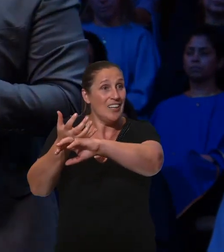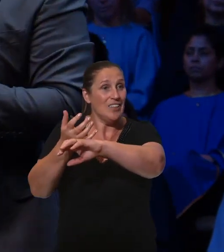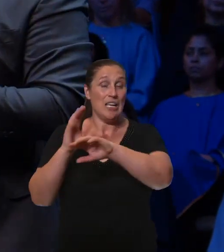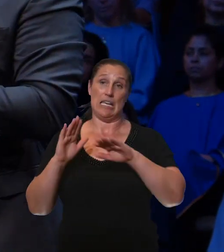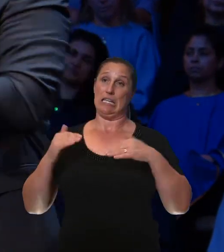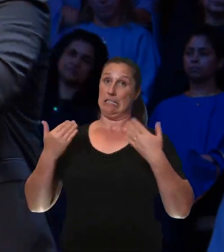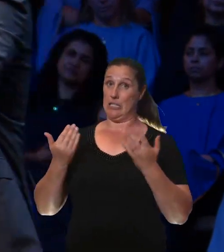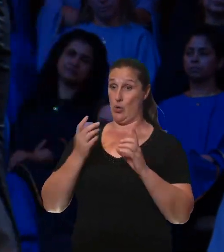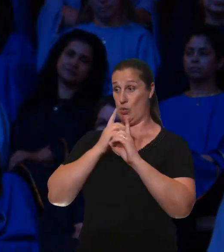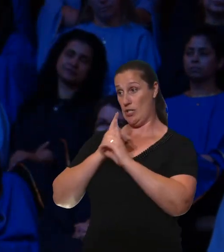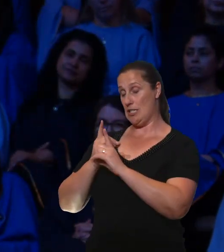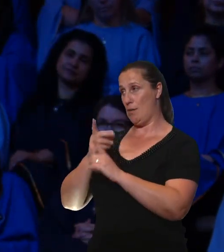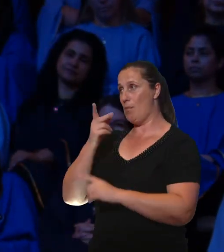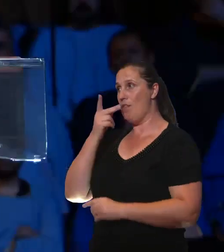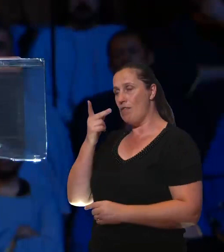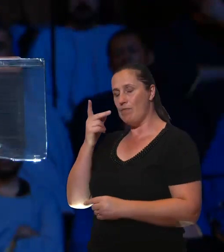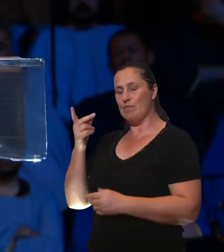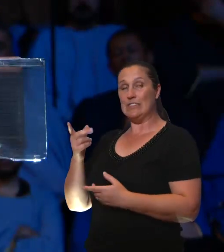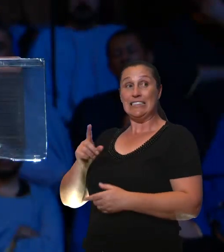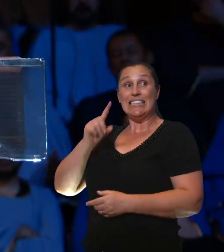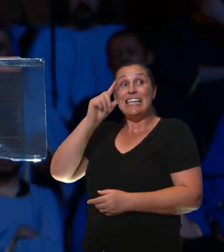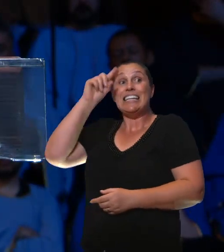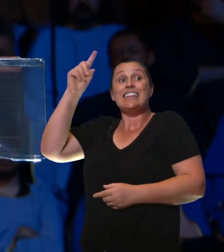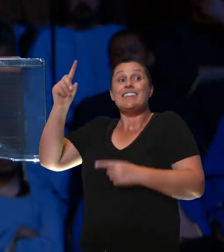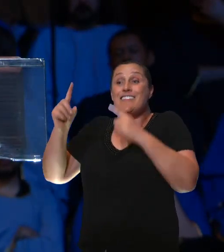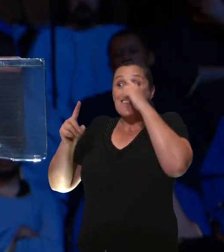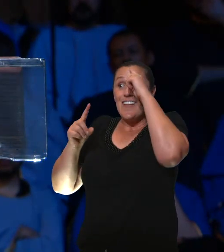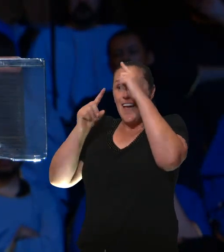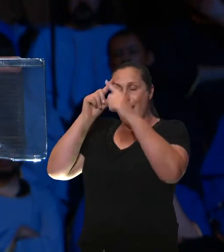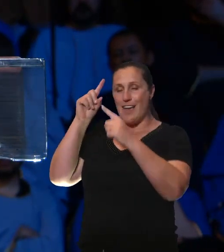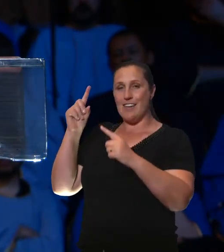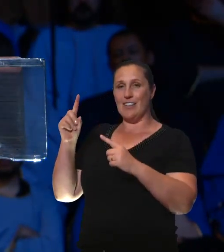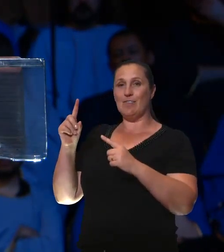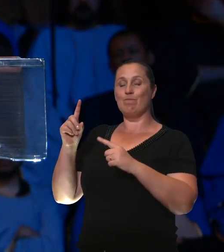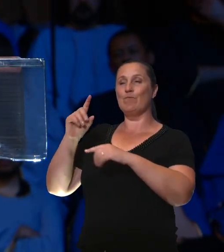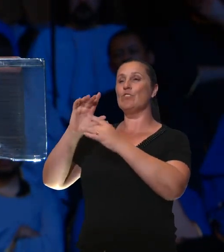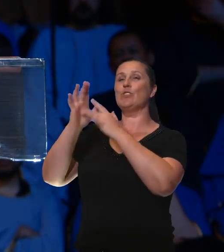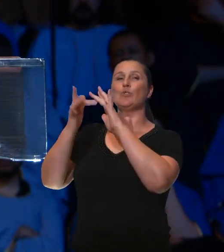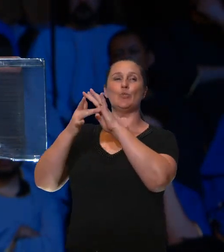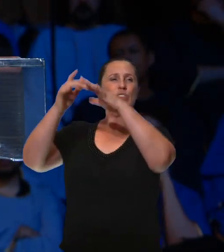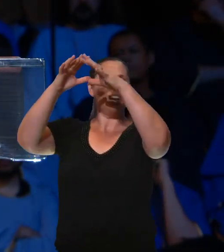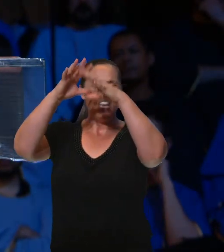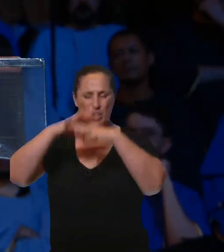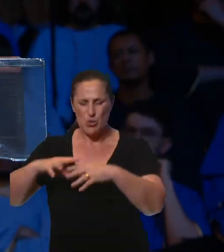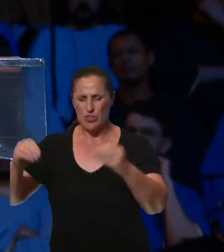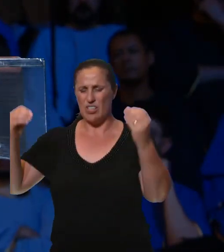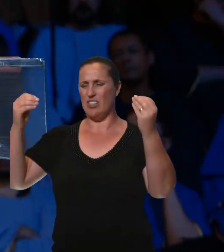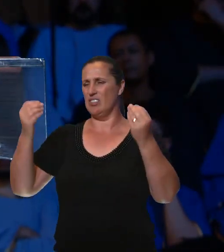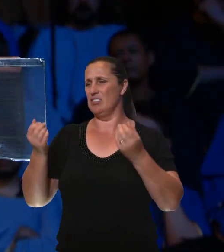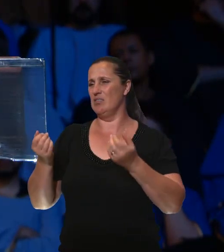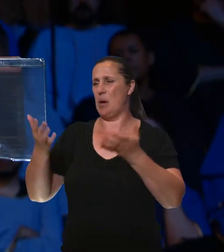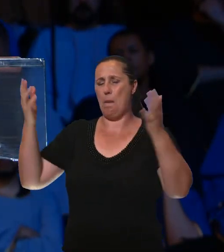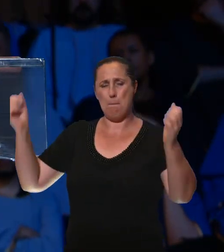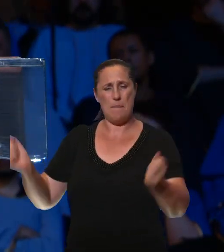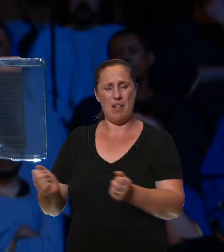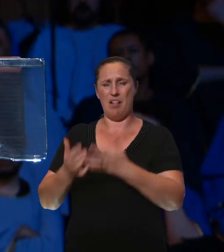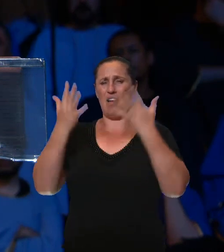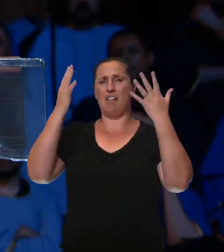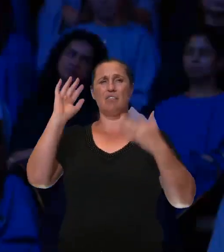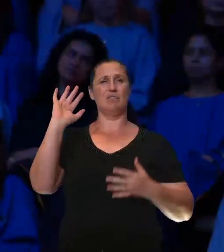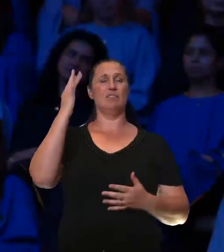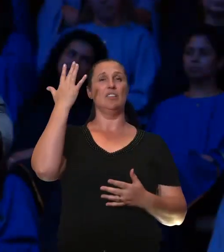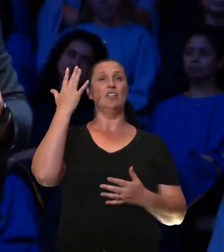brilhante, diante de um culto onde o Senhor estava operando maravilhas, curando, salvando, em que o Senhor